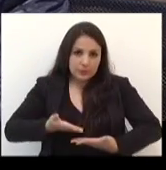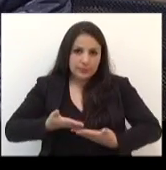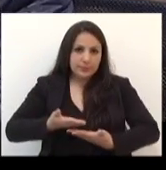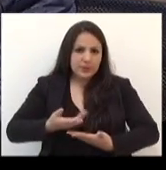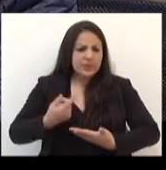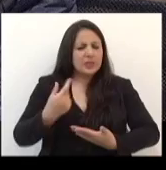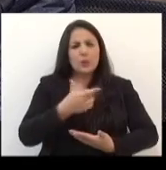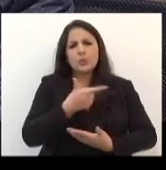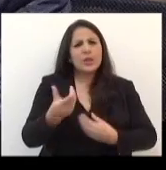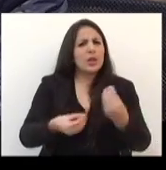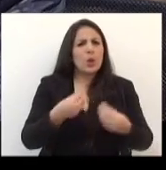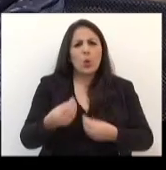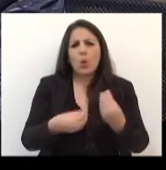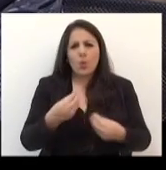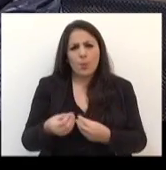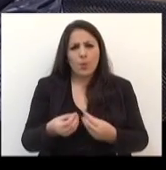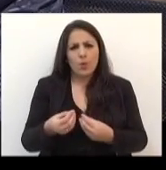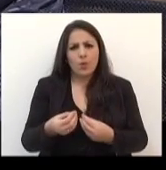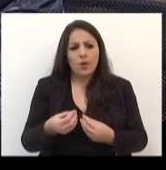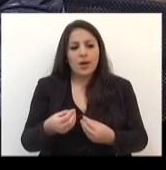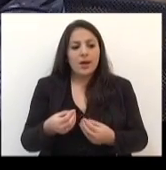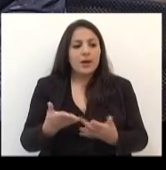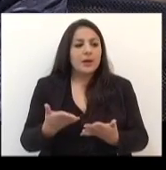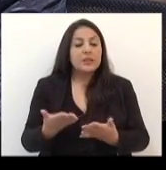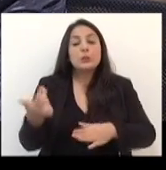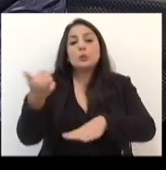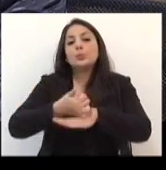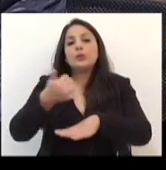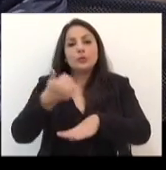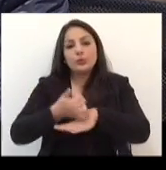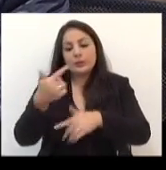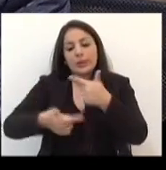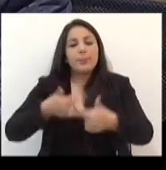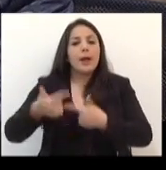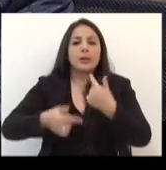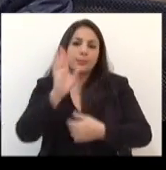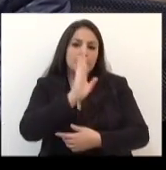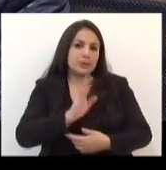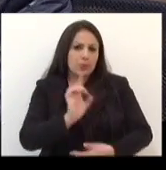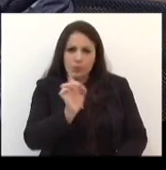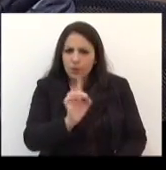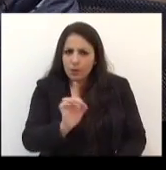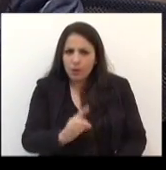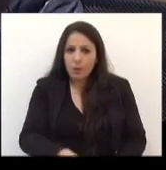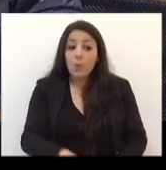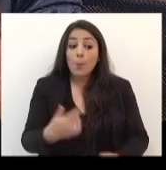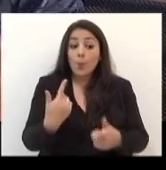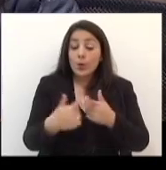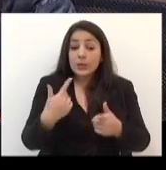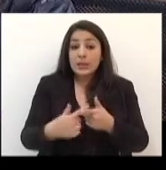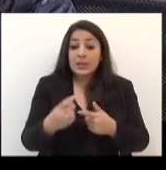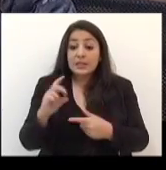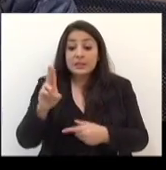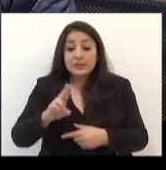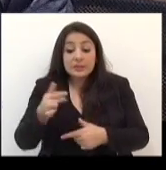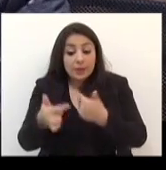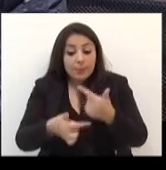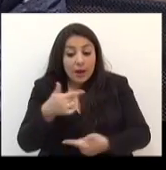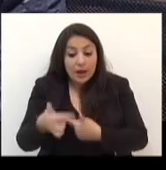alguma deles tirarem trabalho de quem está aqui, porque eles vêm e ocupam vagas que estão